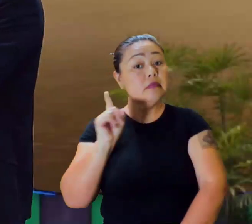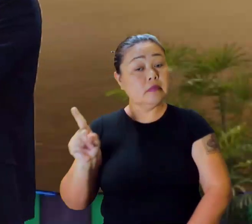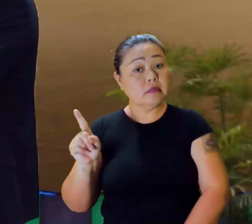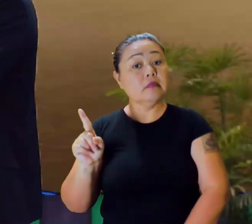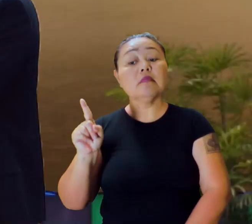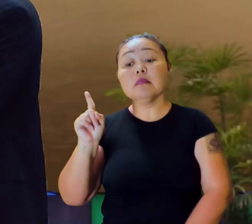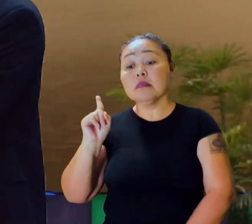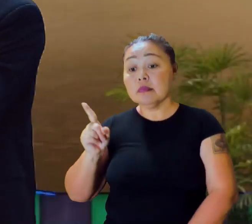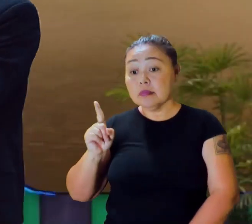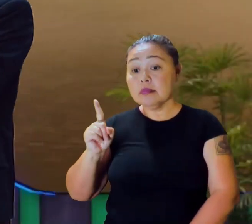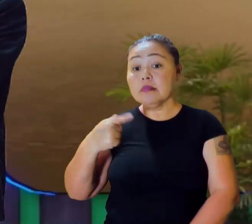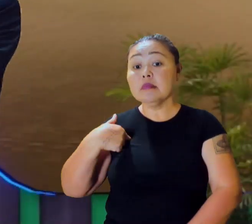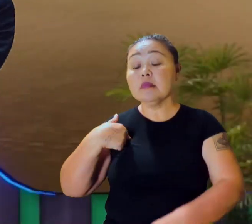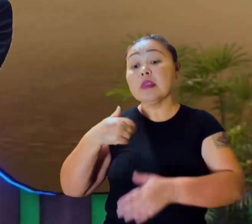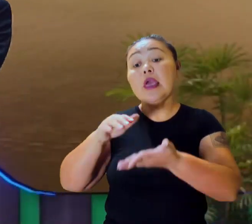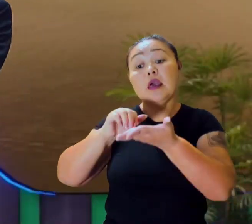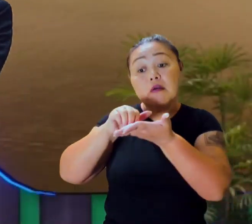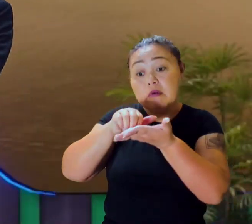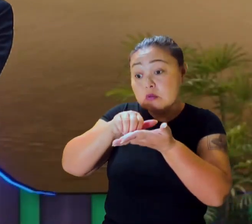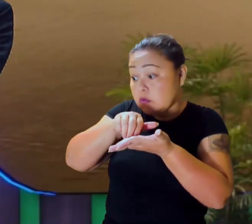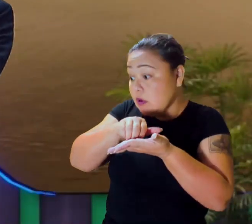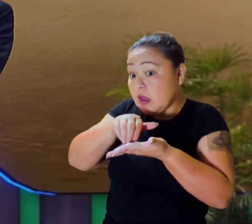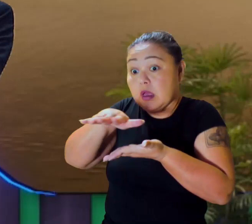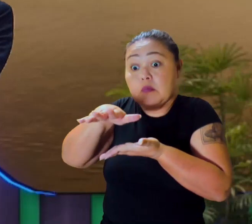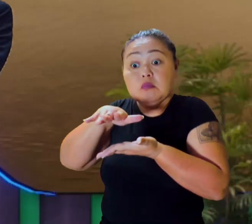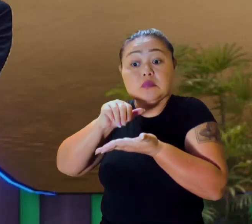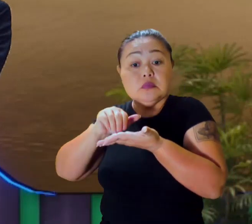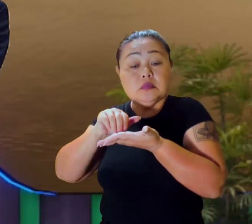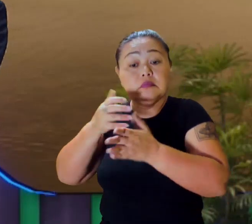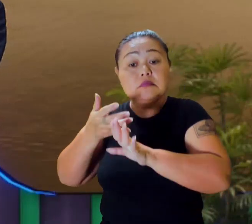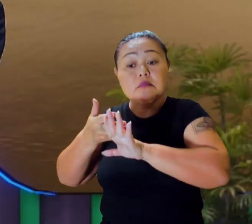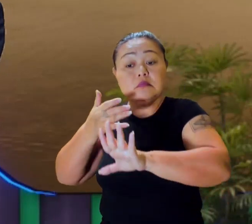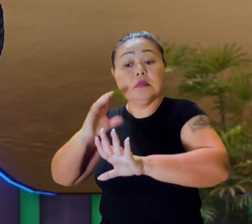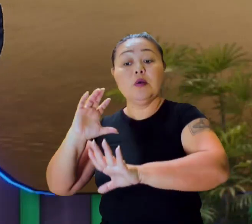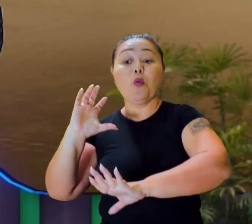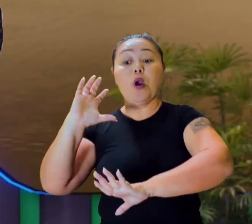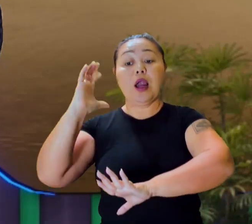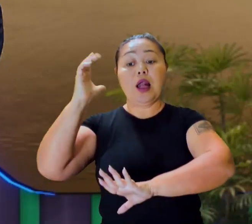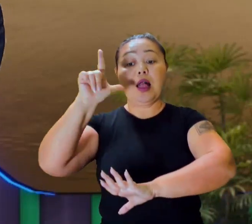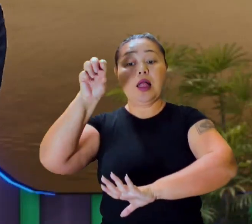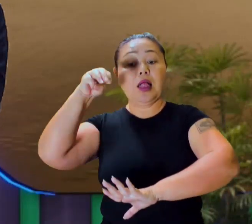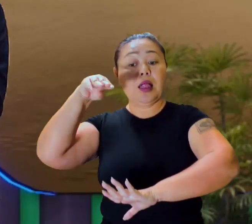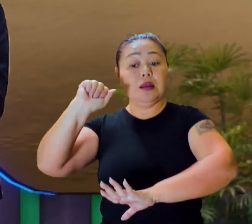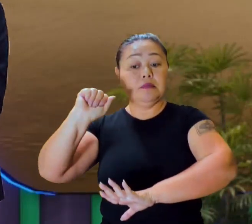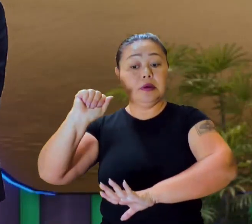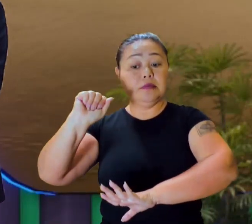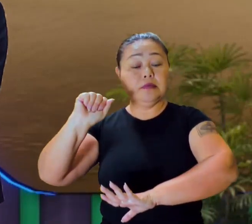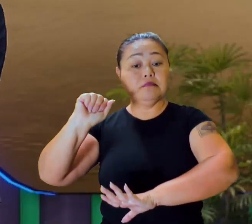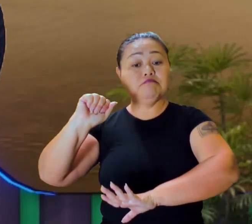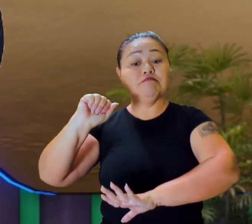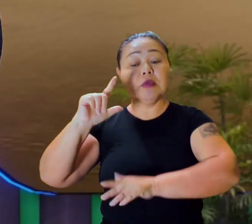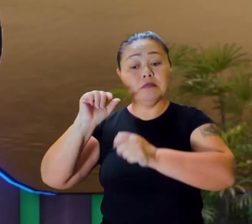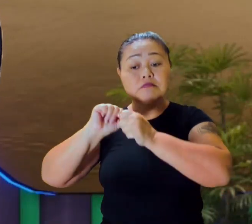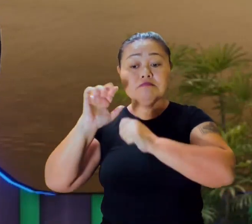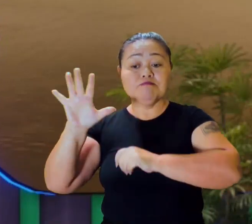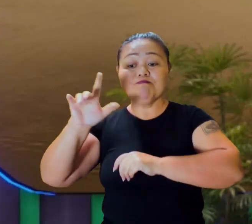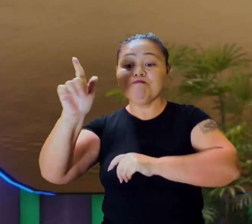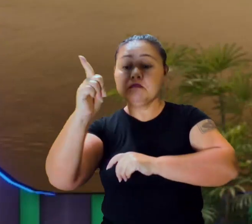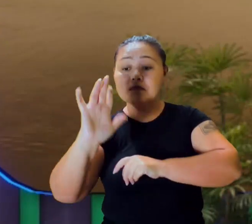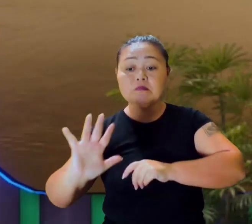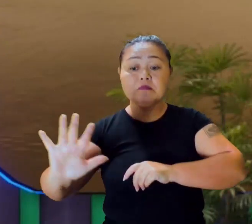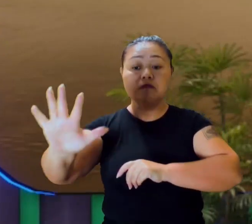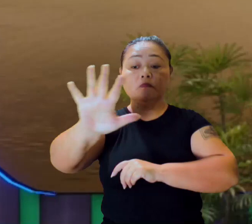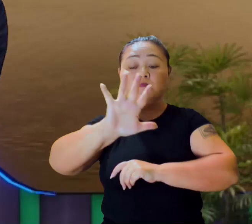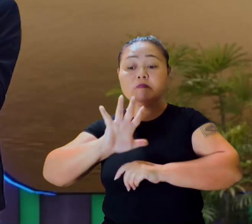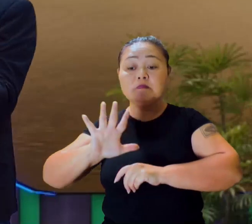é um fator de repulsão. Sim, fator repulsão. O clima. O clima. Essa questão física, geográfica e